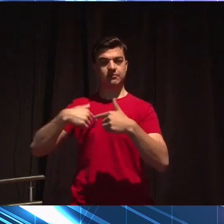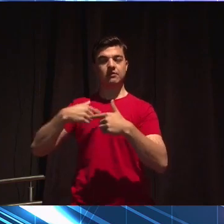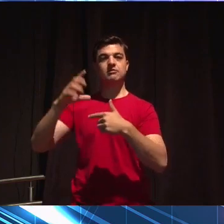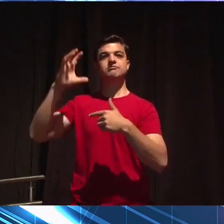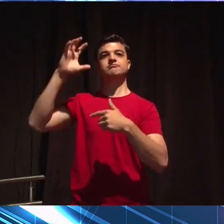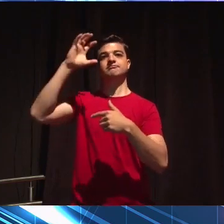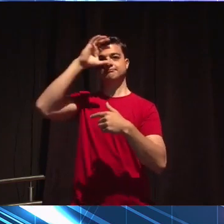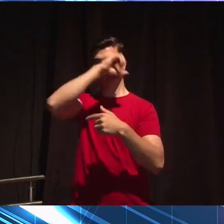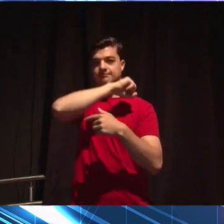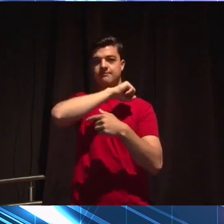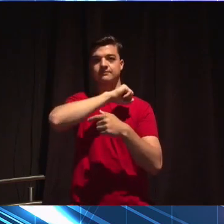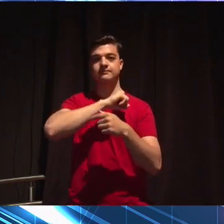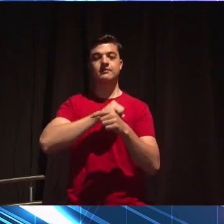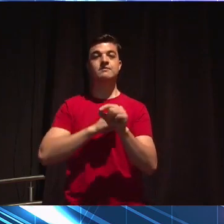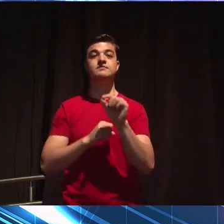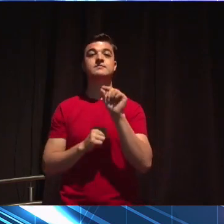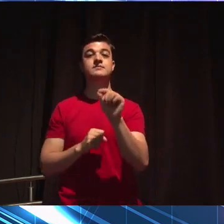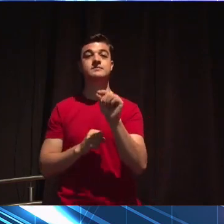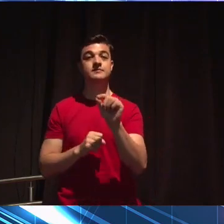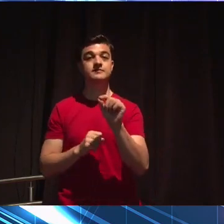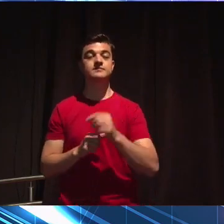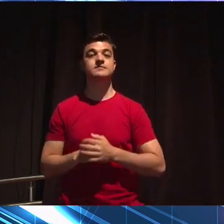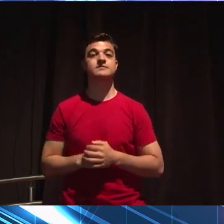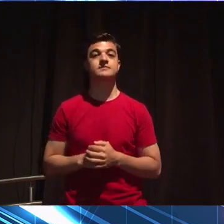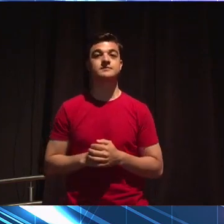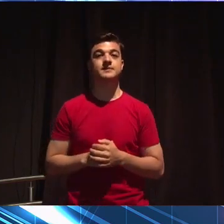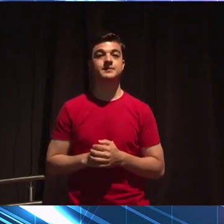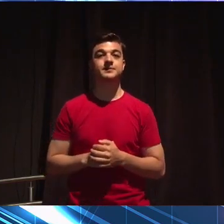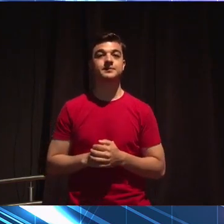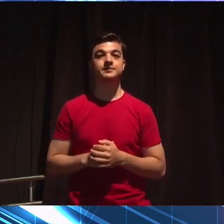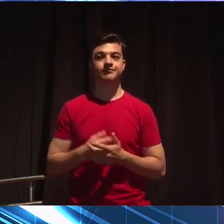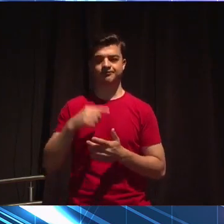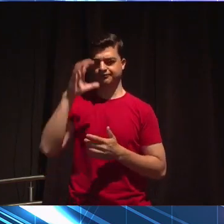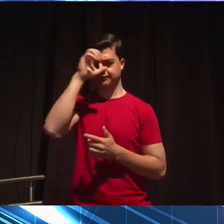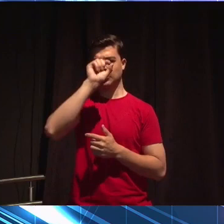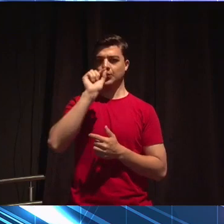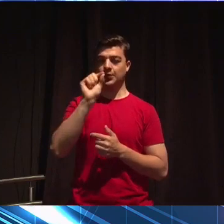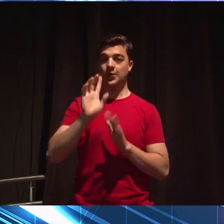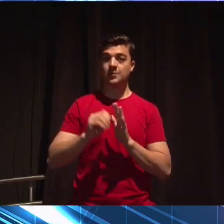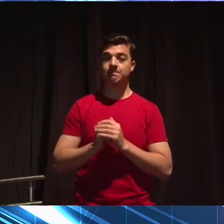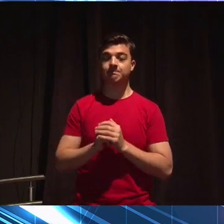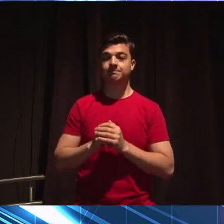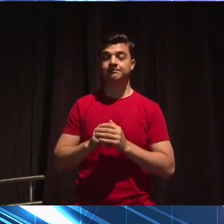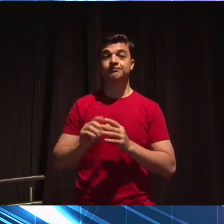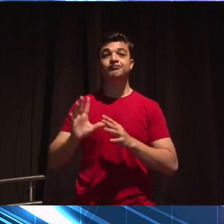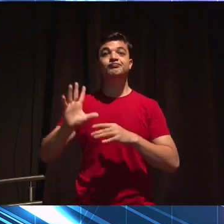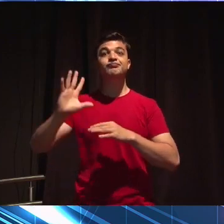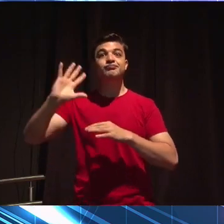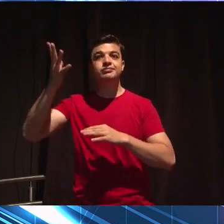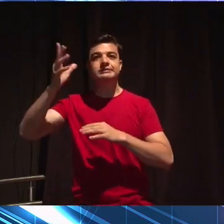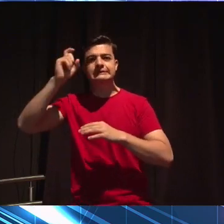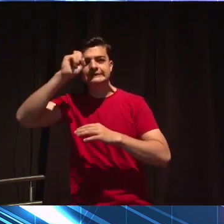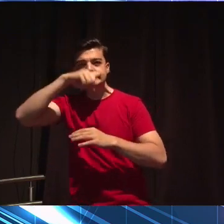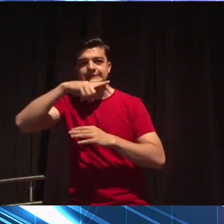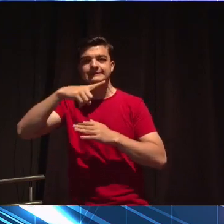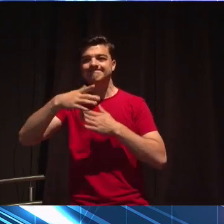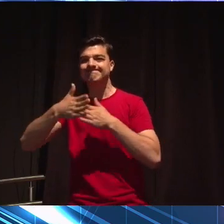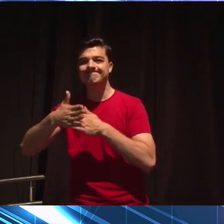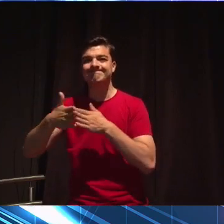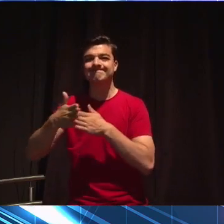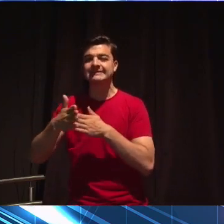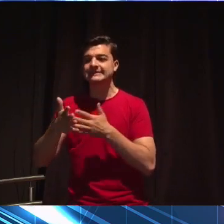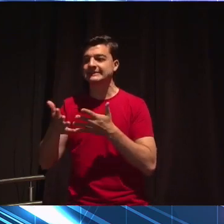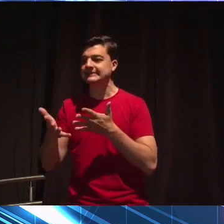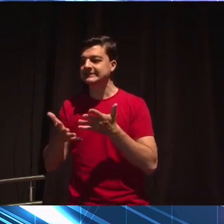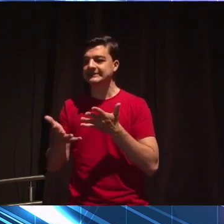for agora, é quando? E se não for você, é quem? Com relação aos desafios. Sabe? Se não for agora, é quando? E